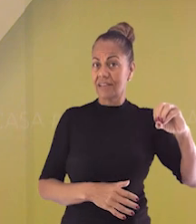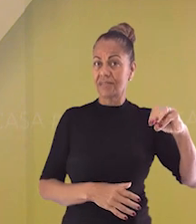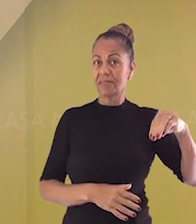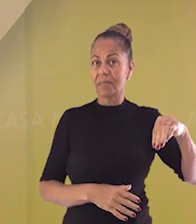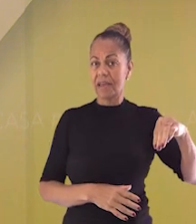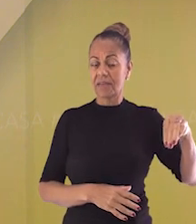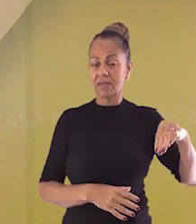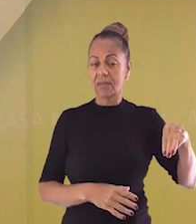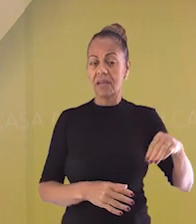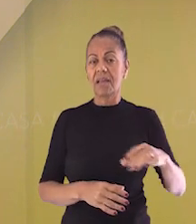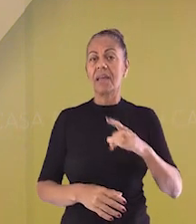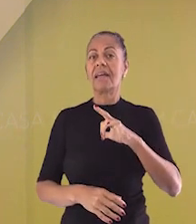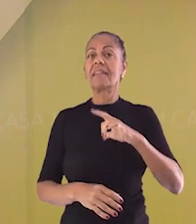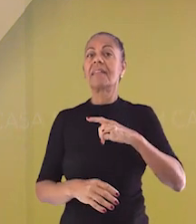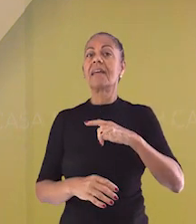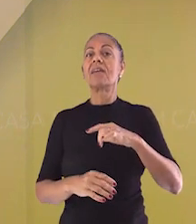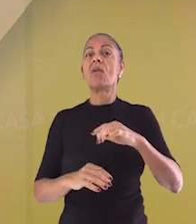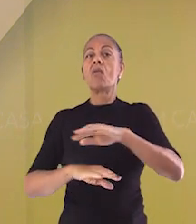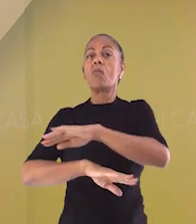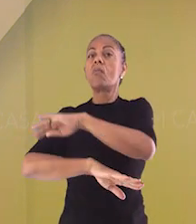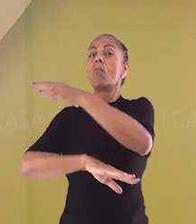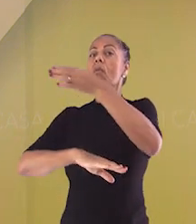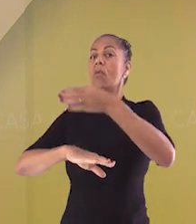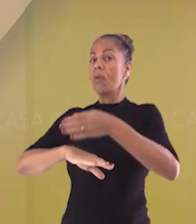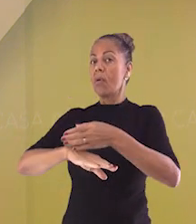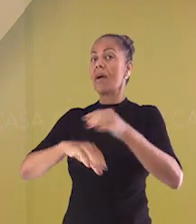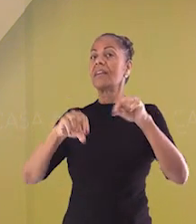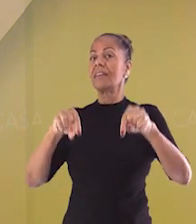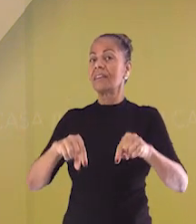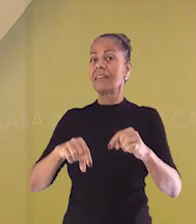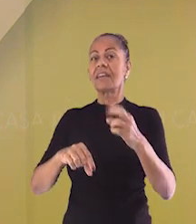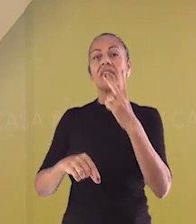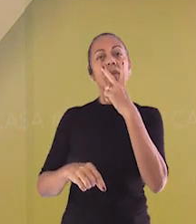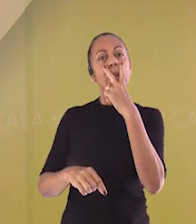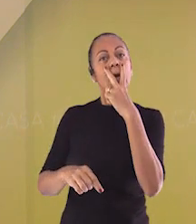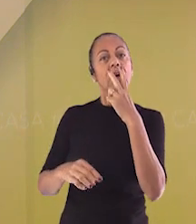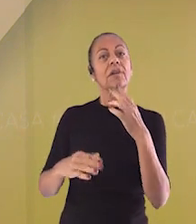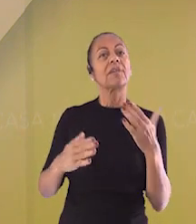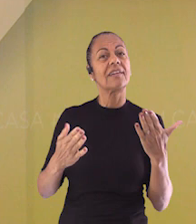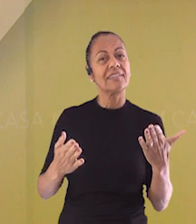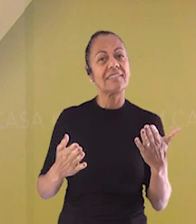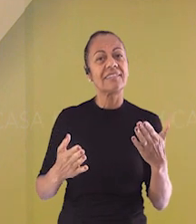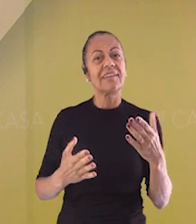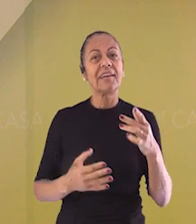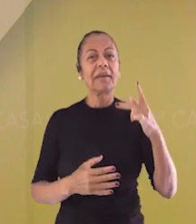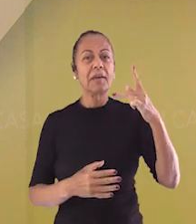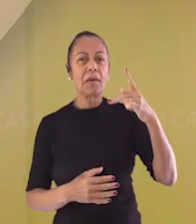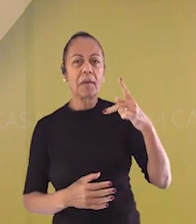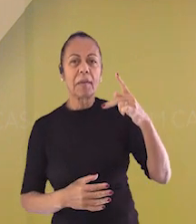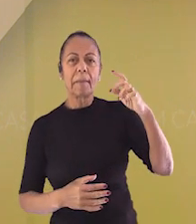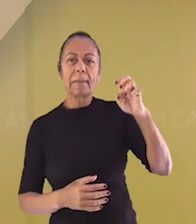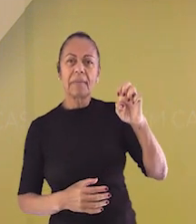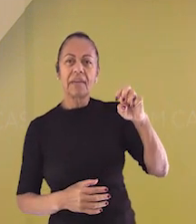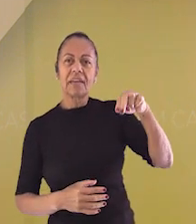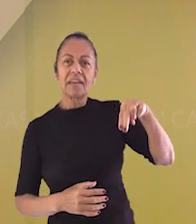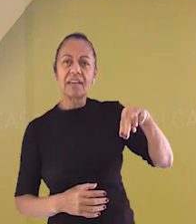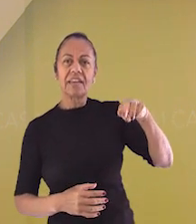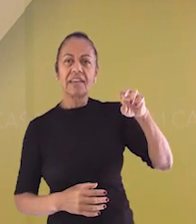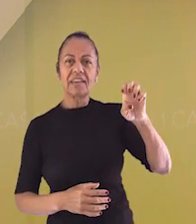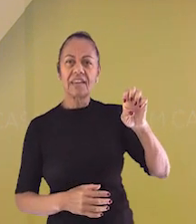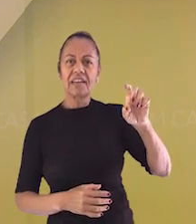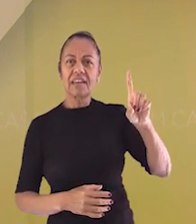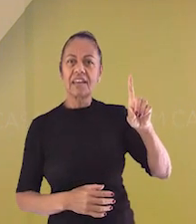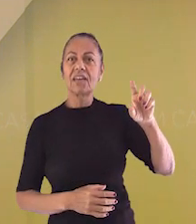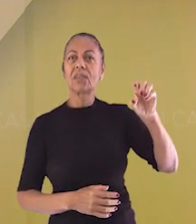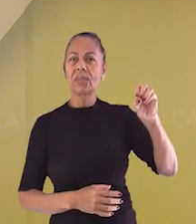famoso aqui na Grande Vitória, que é o Morro do Penedo. Muitos moradores e turistas na Grande Vitória fazem a